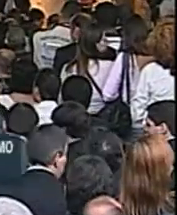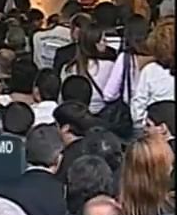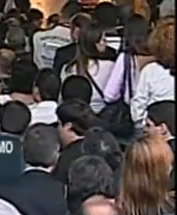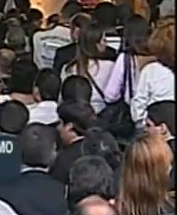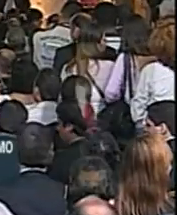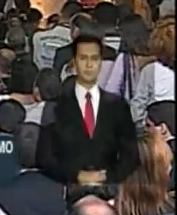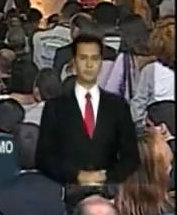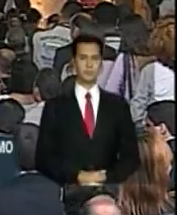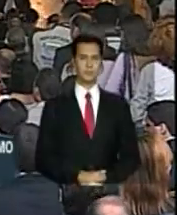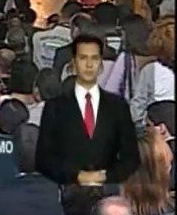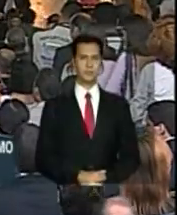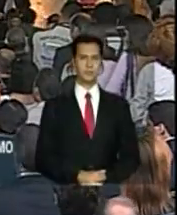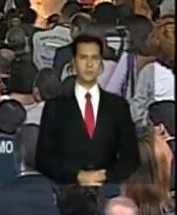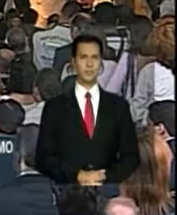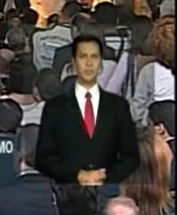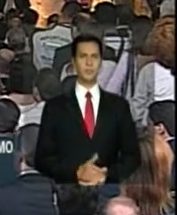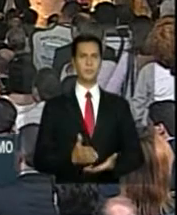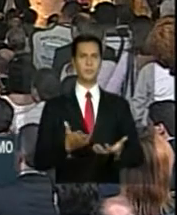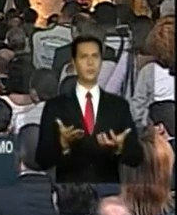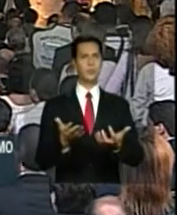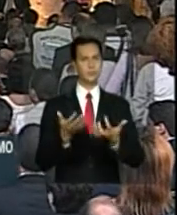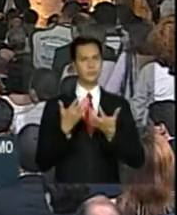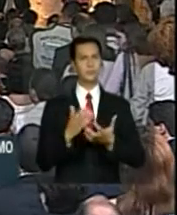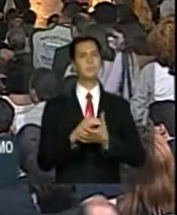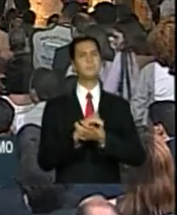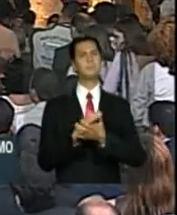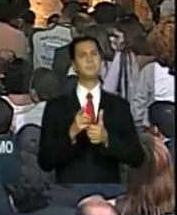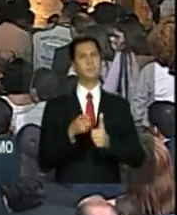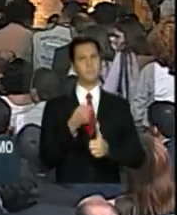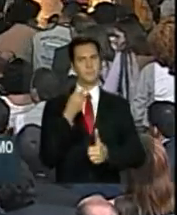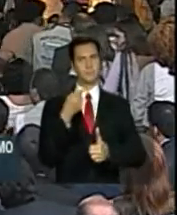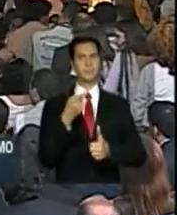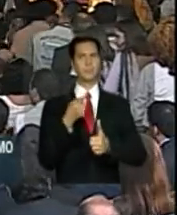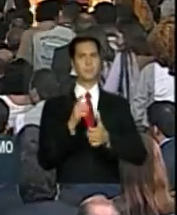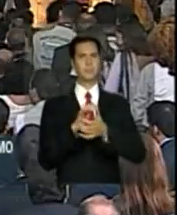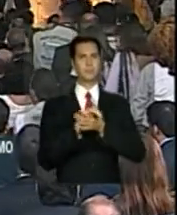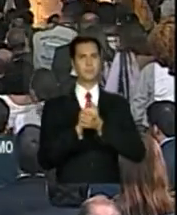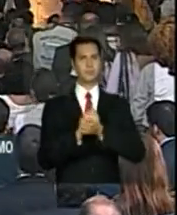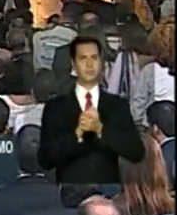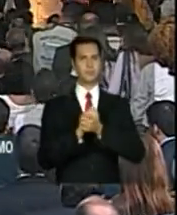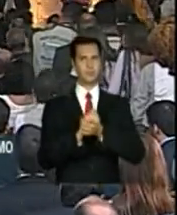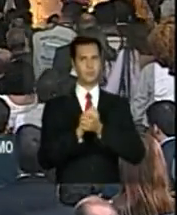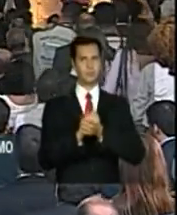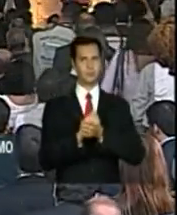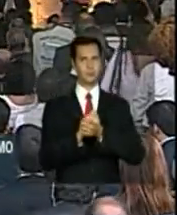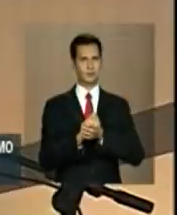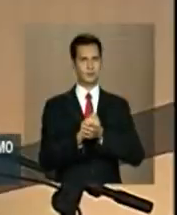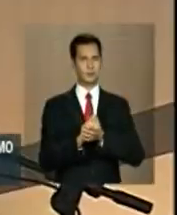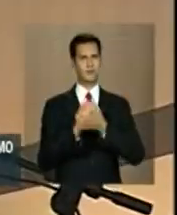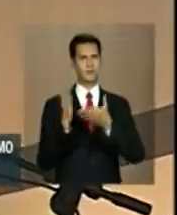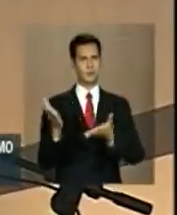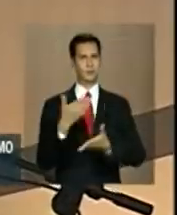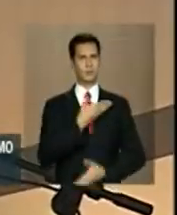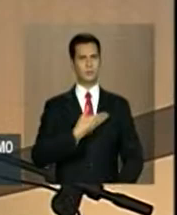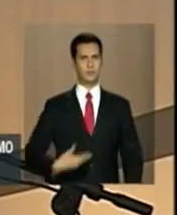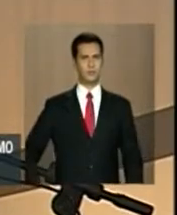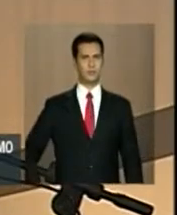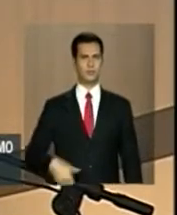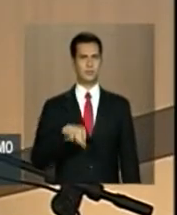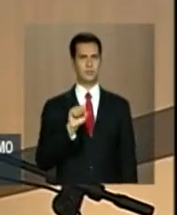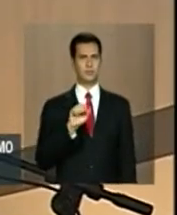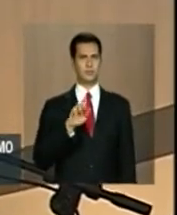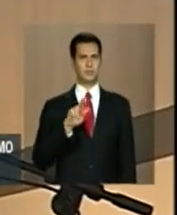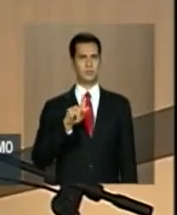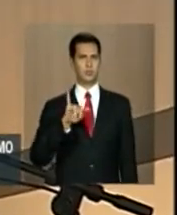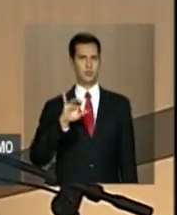Queria iniciar cumprimentando meu querido governador Sérgio Cabral